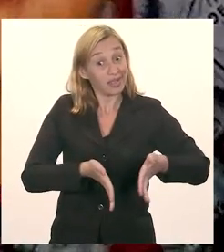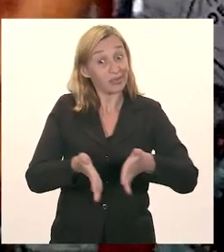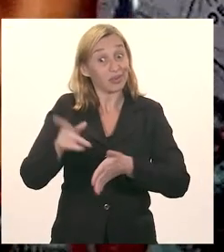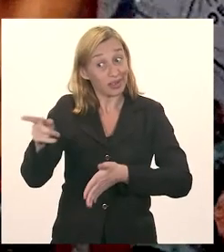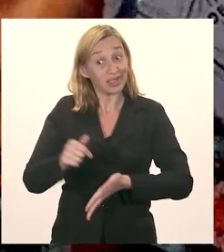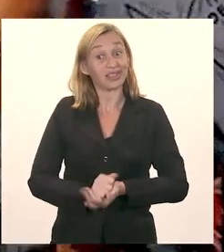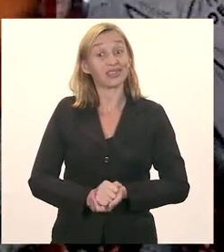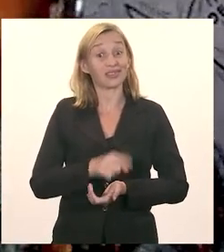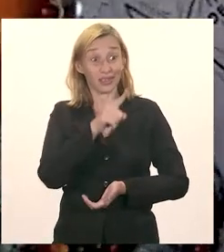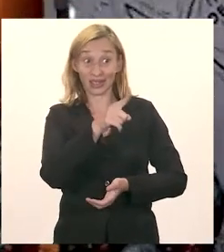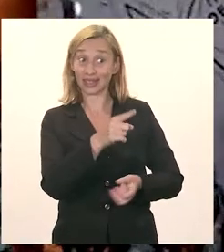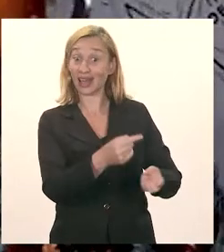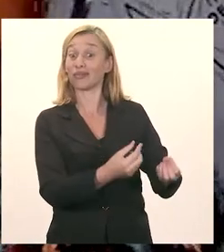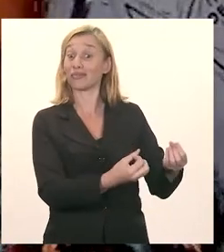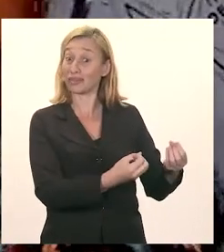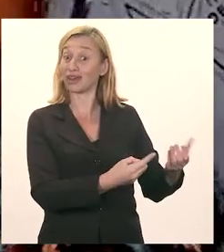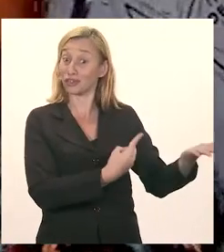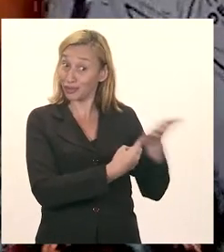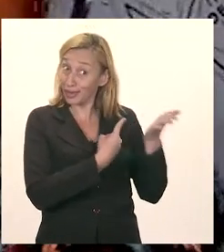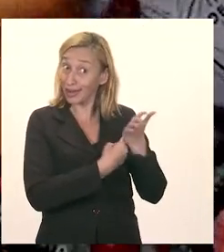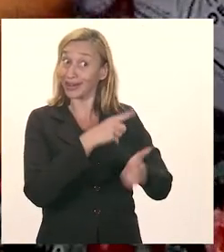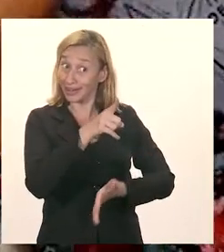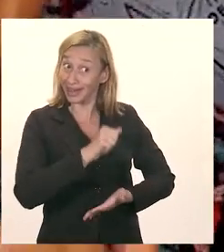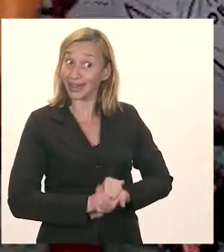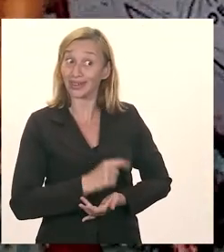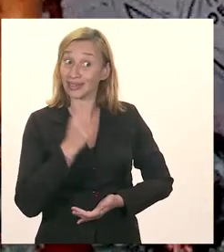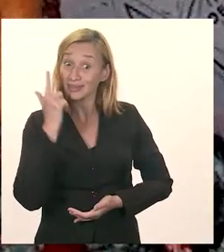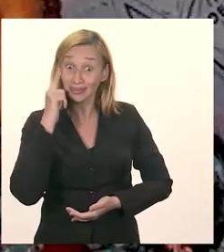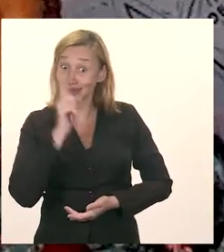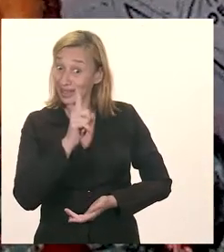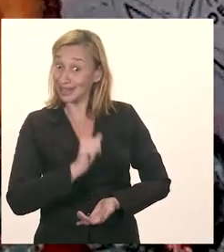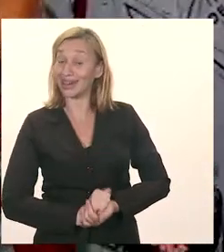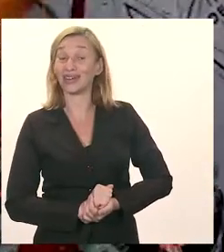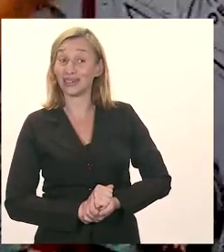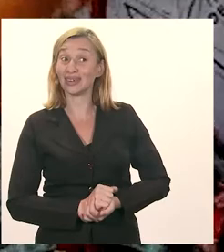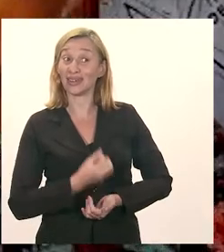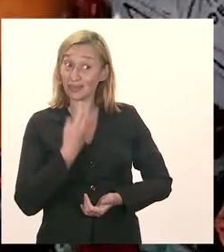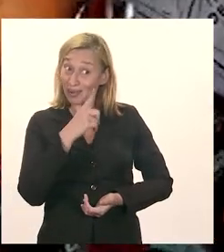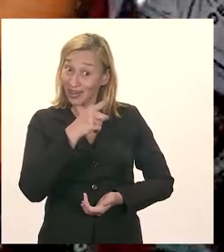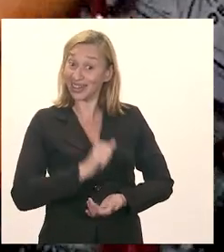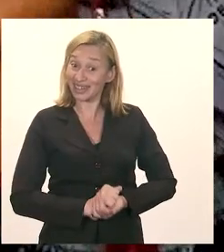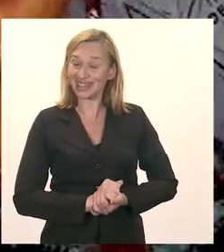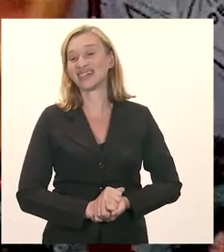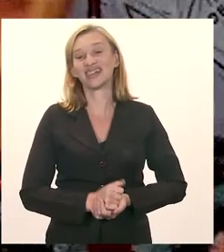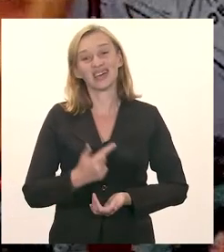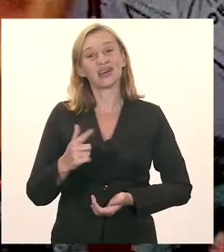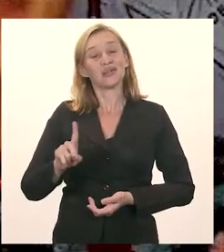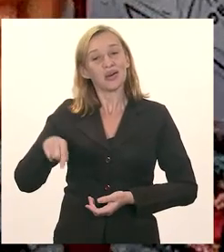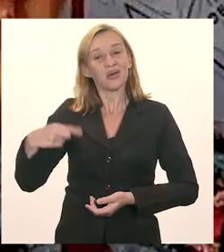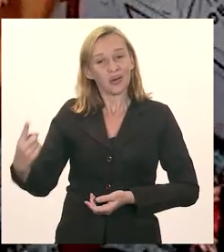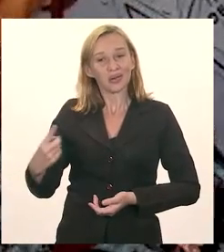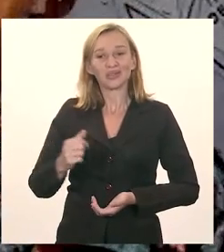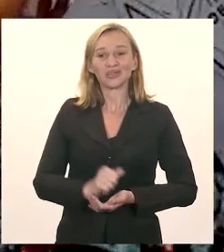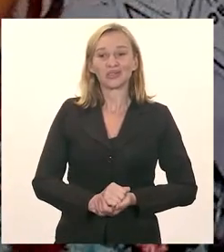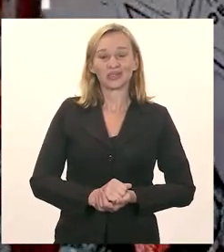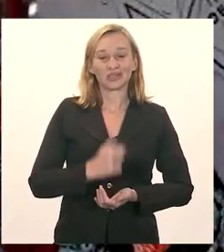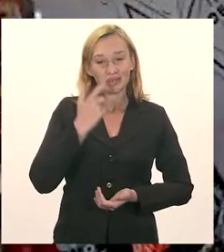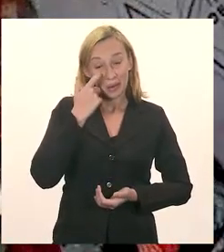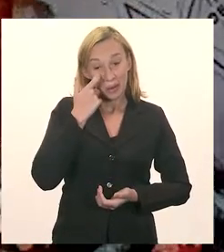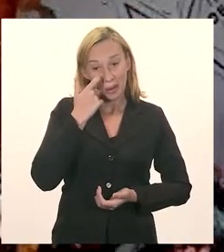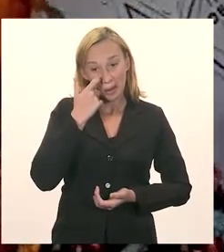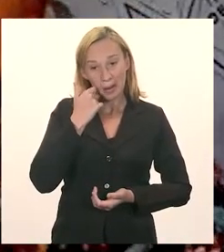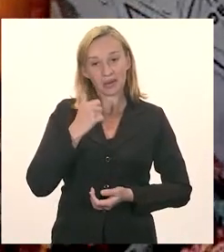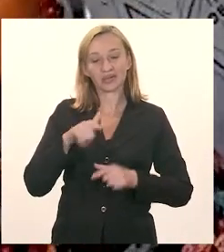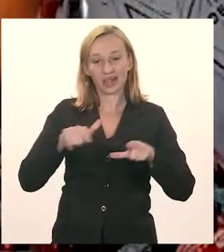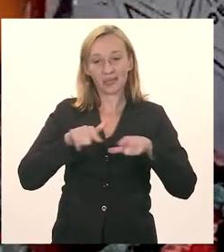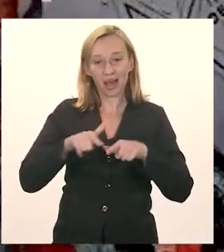já é um caminho aí que você está me dando. Eu não tinha pensado nisso. Mas é um caminho para o